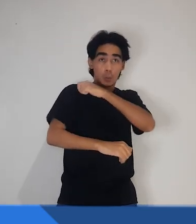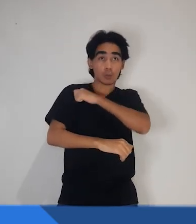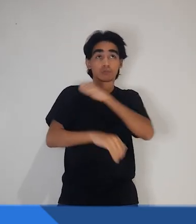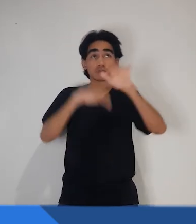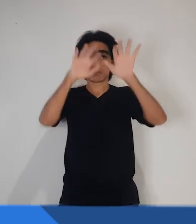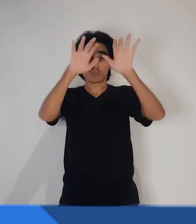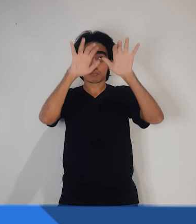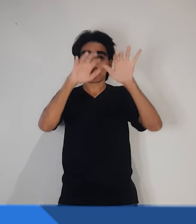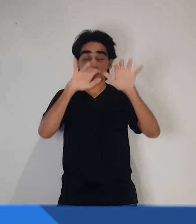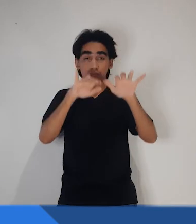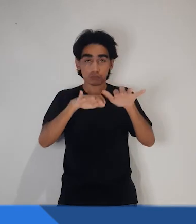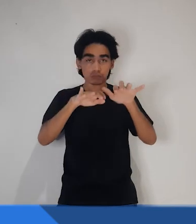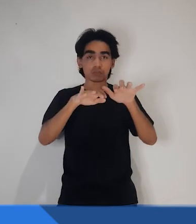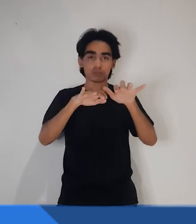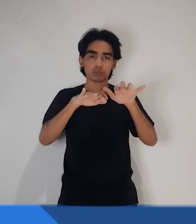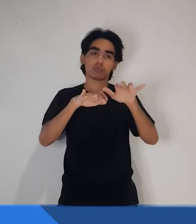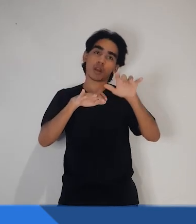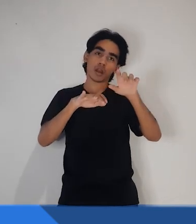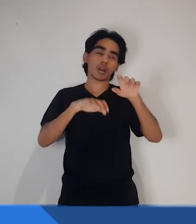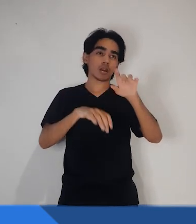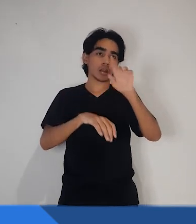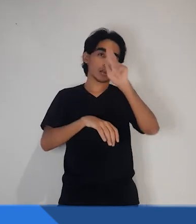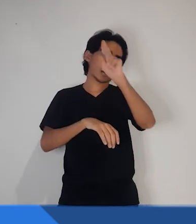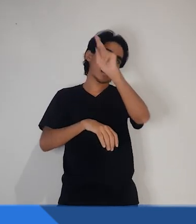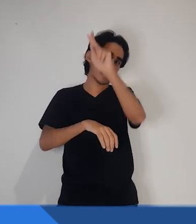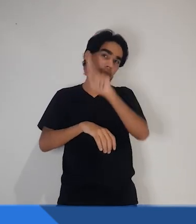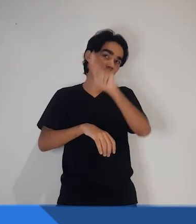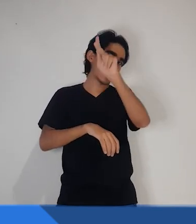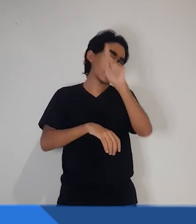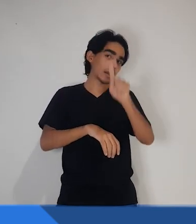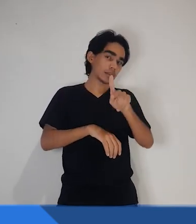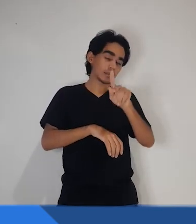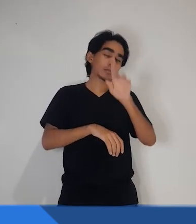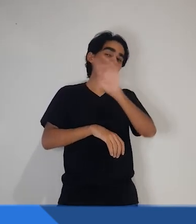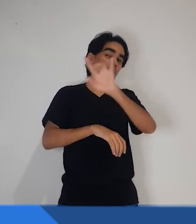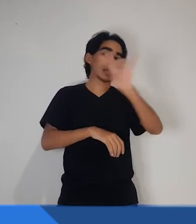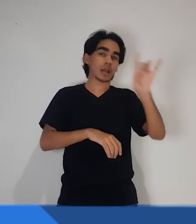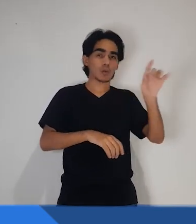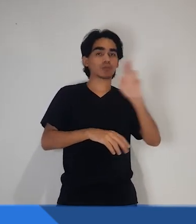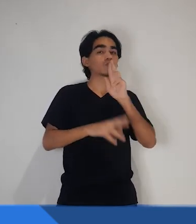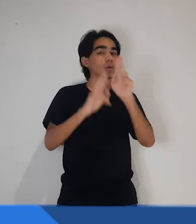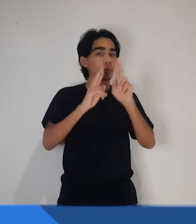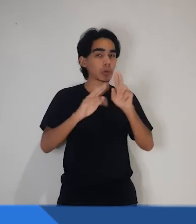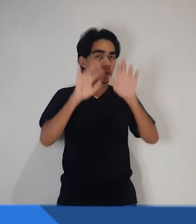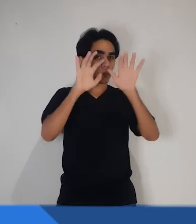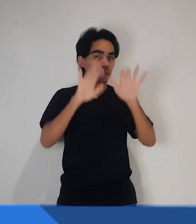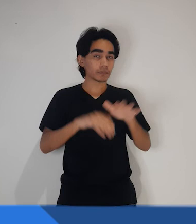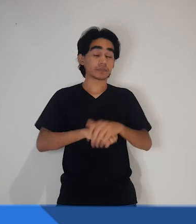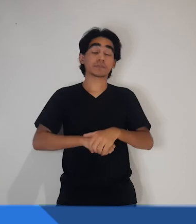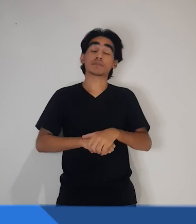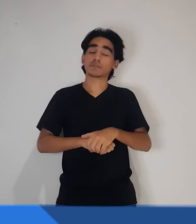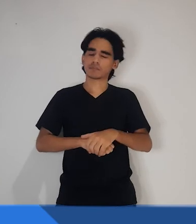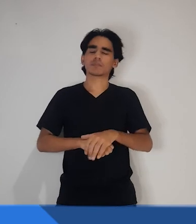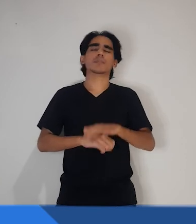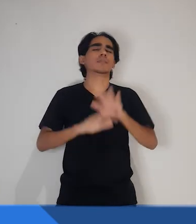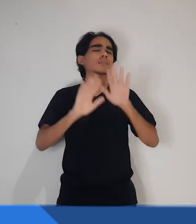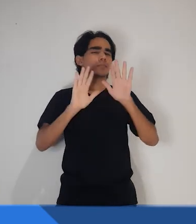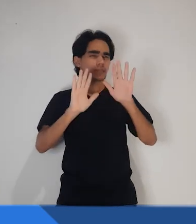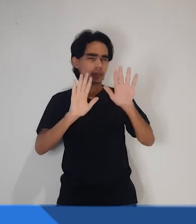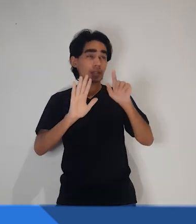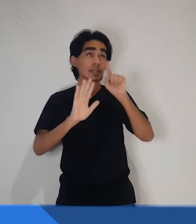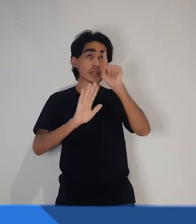estudante preencher a resposta dele. E é uma resposta subjetiva. Esse tipo de questão dissertativa, pessoal, você